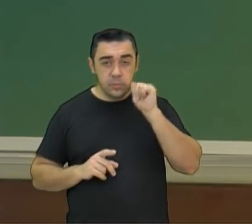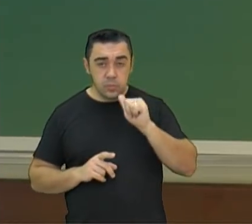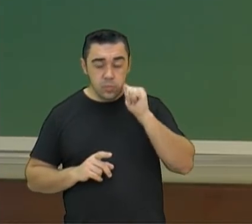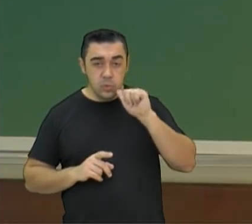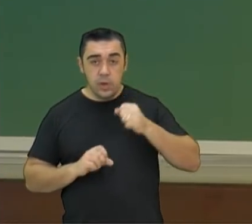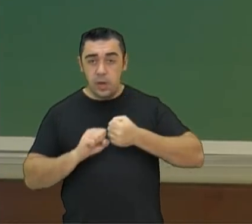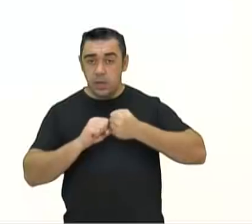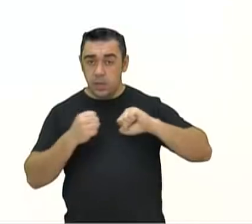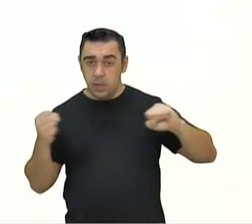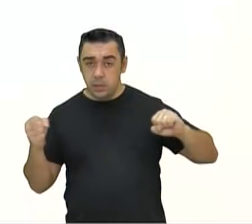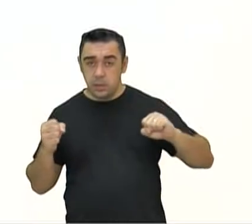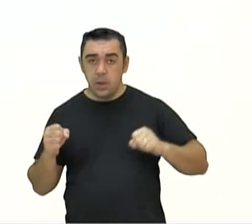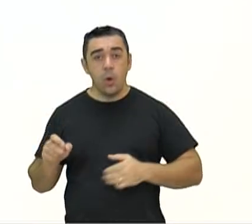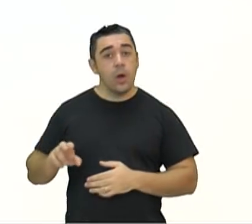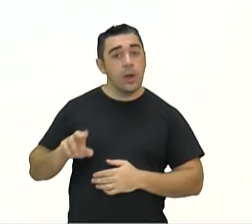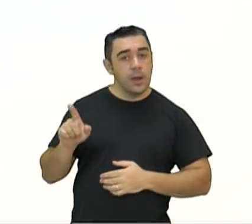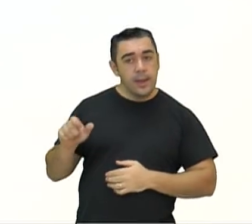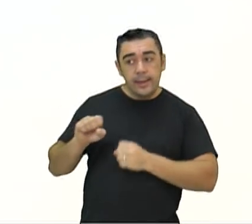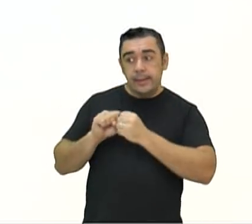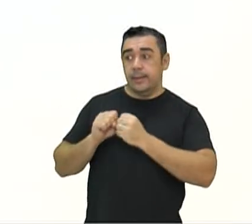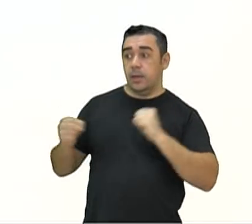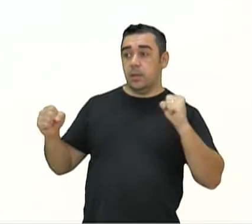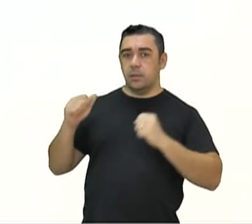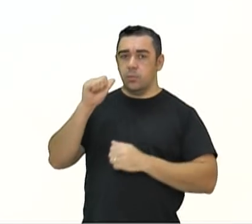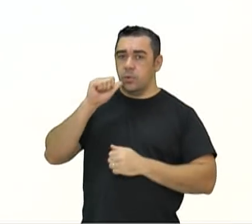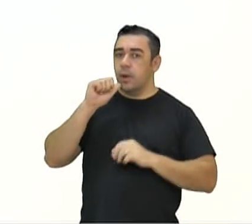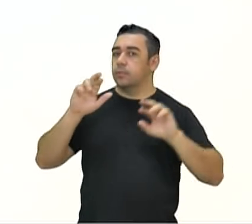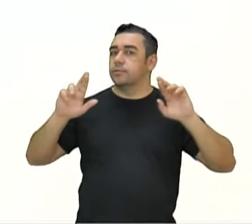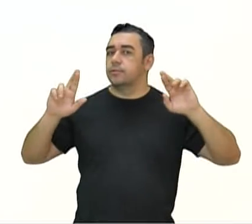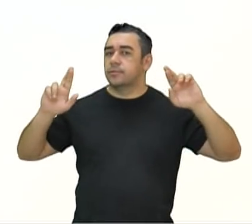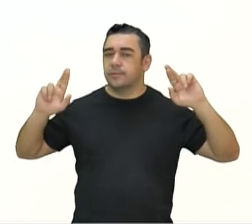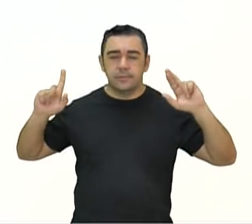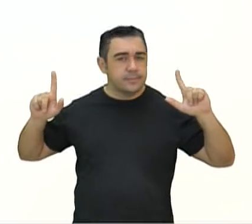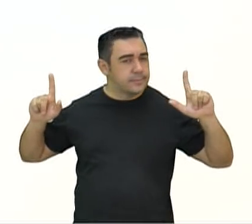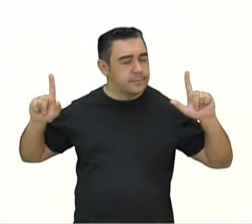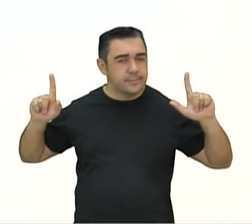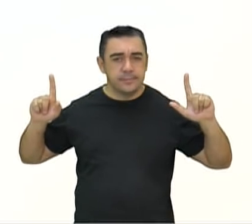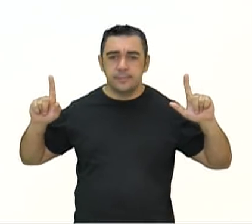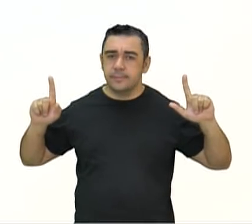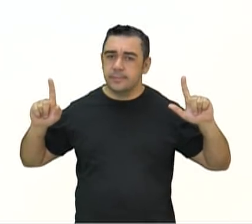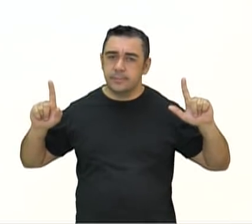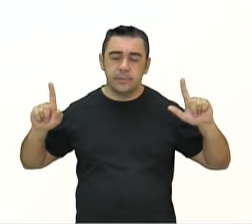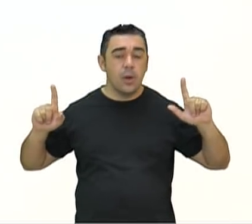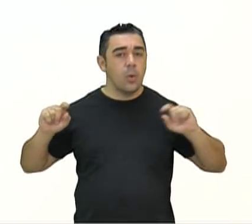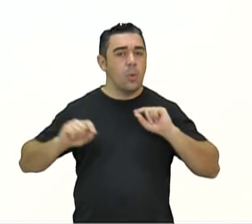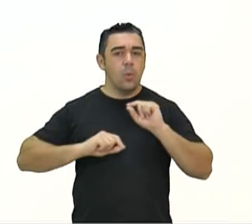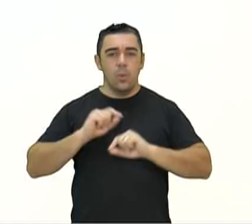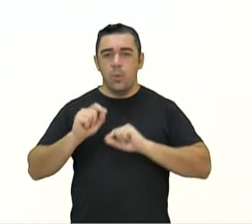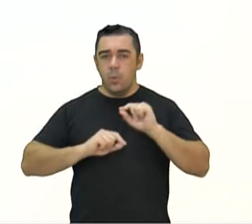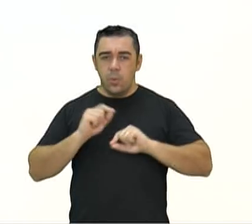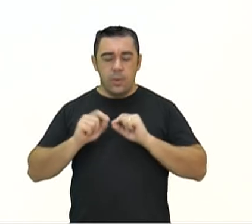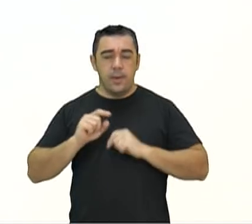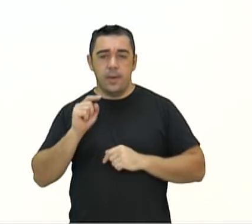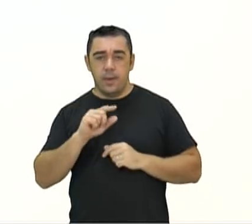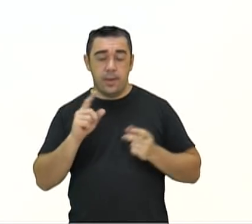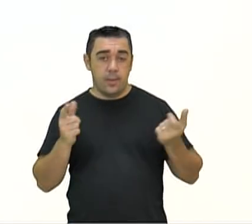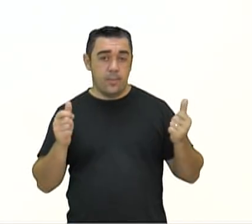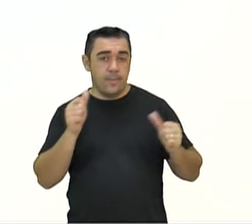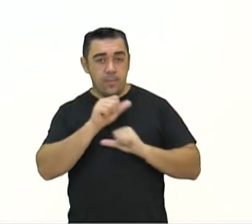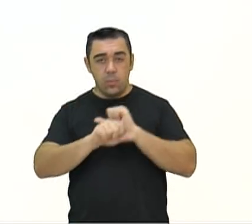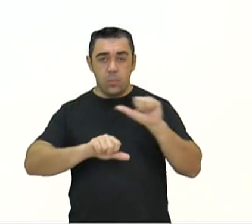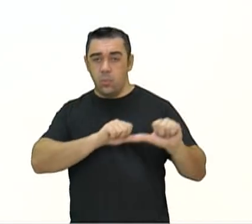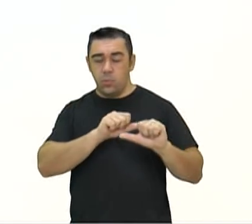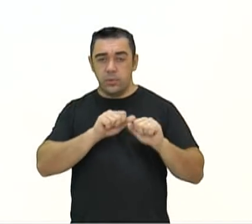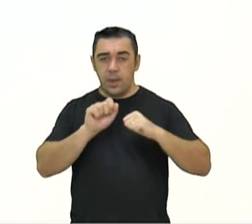grande e grande mulher, né? Aqui muda bastante, a gente percebe que o fato de você trocar o adjetivo